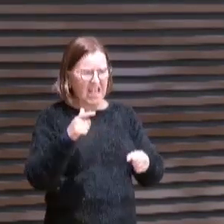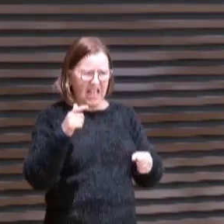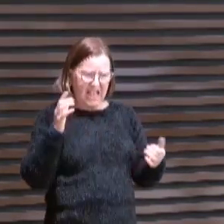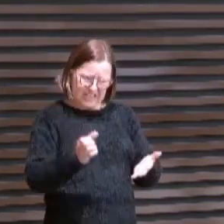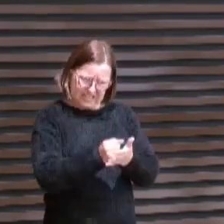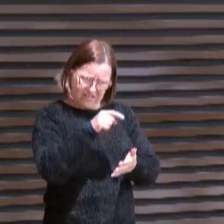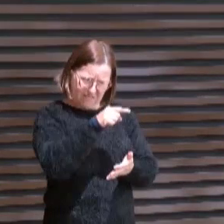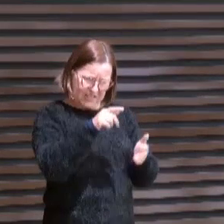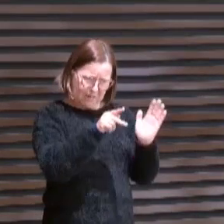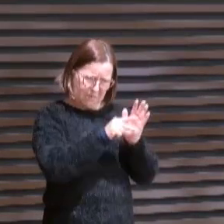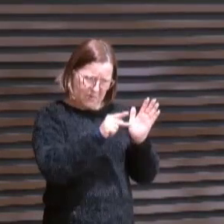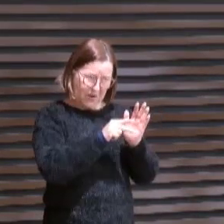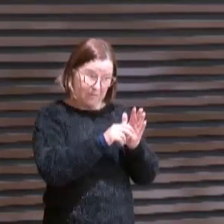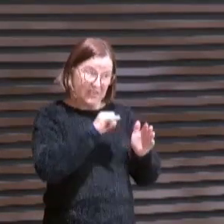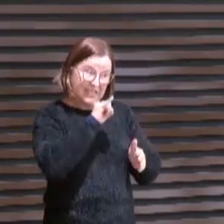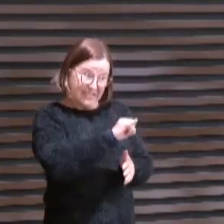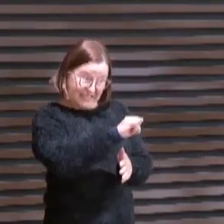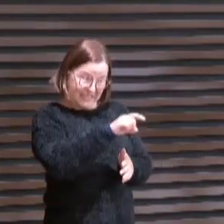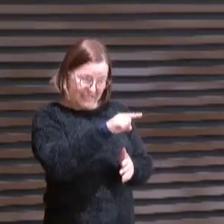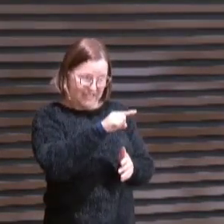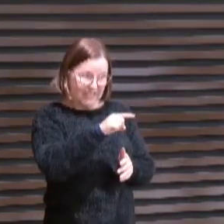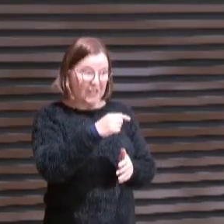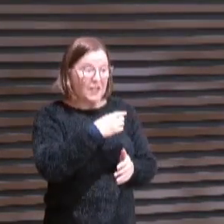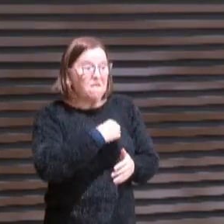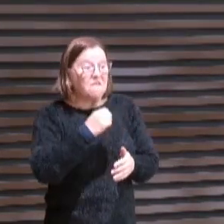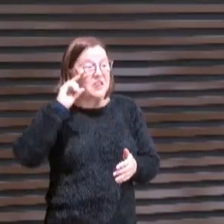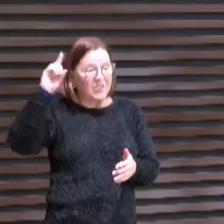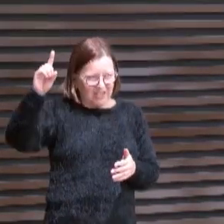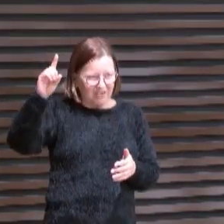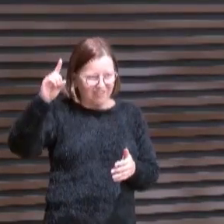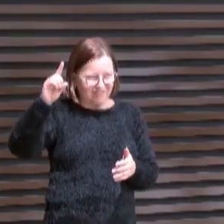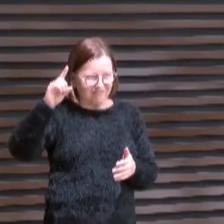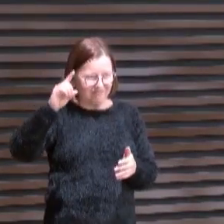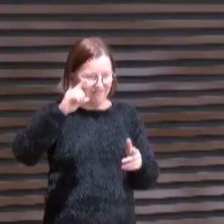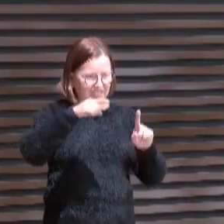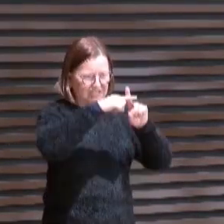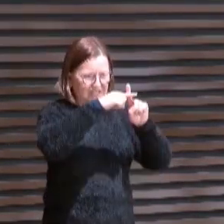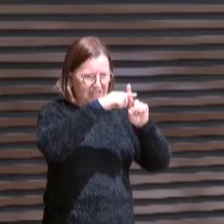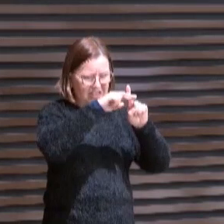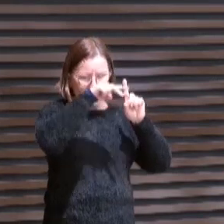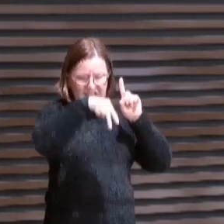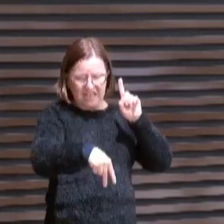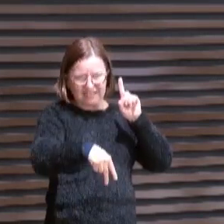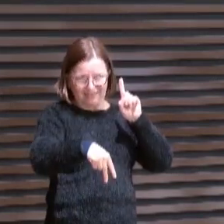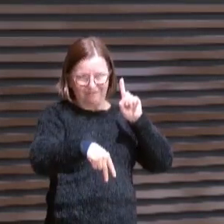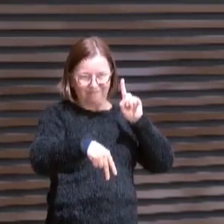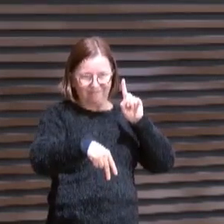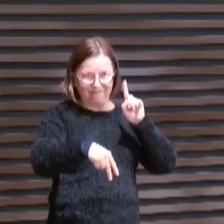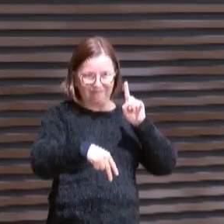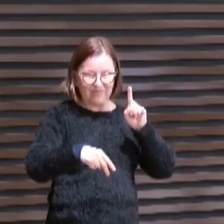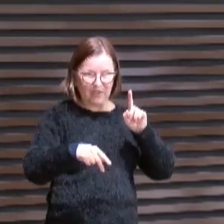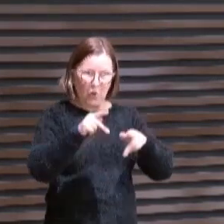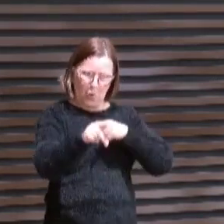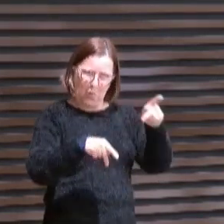Deus, e desce da cruz. Isso aqui é o povo todo zombando dele. Estava toda a gente zombando dele.